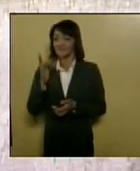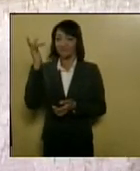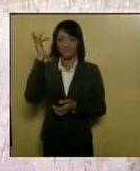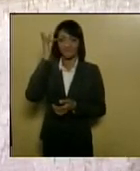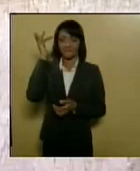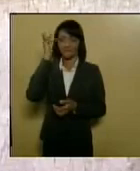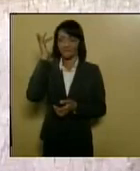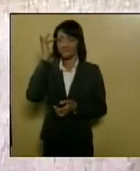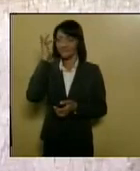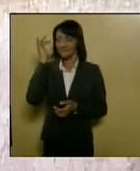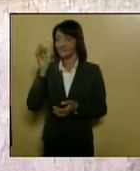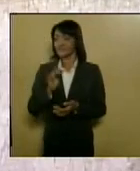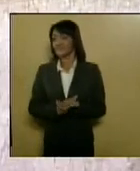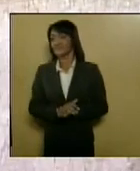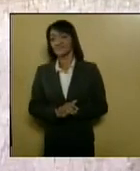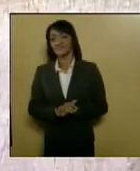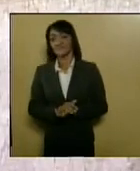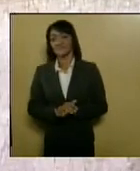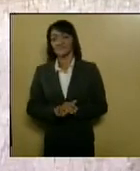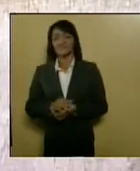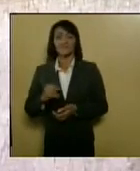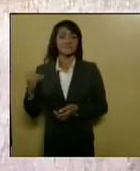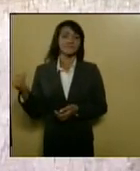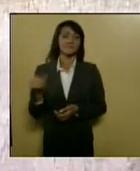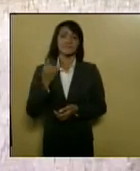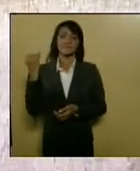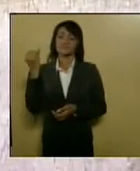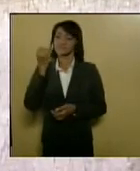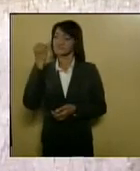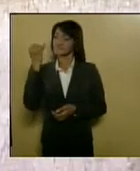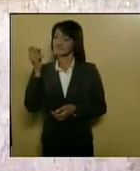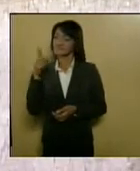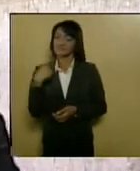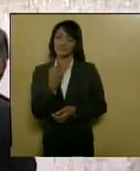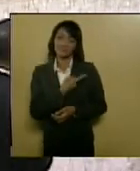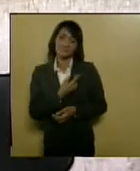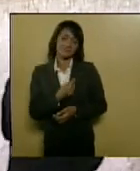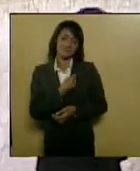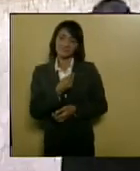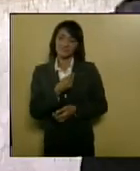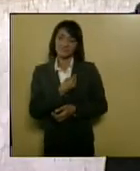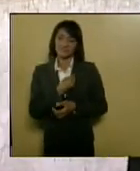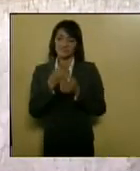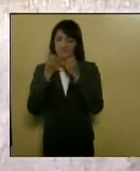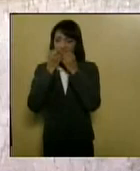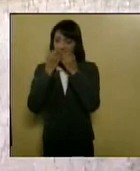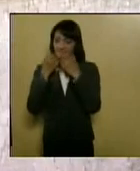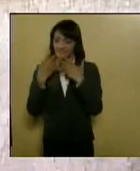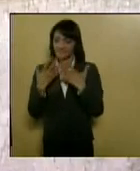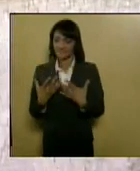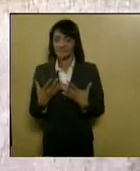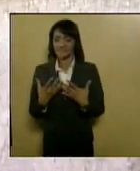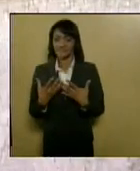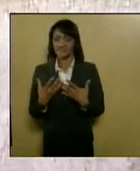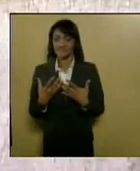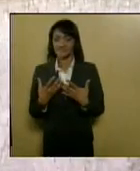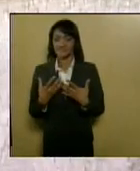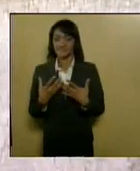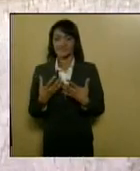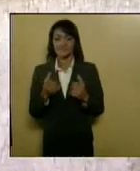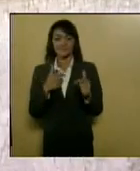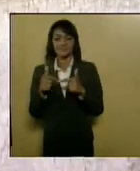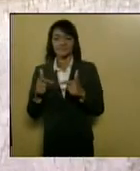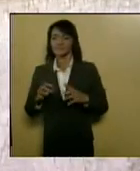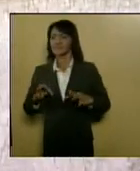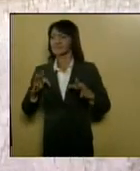maturidade de uma coisa que é essencial, na minha percepção, para o bom funcionamento de qualquer país